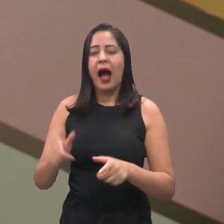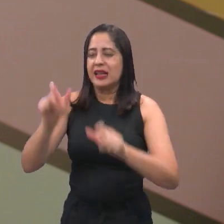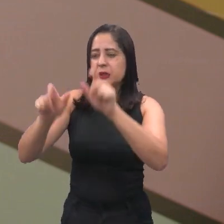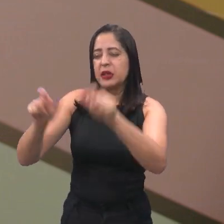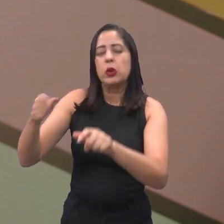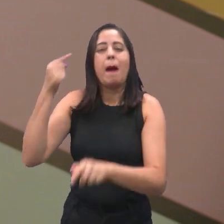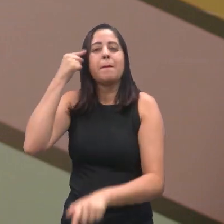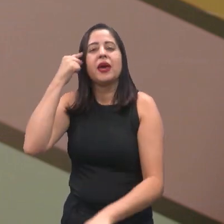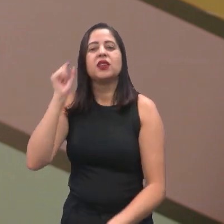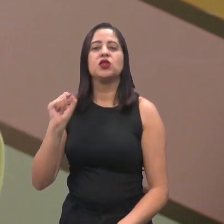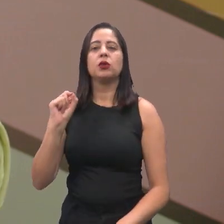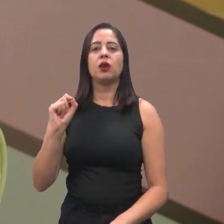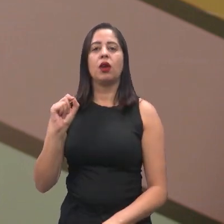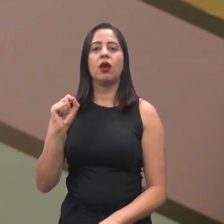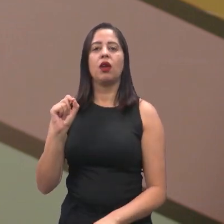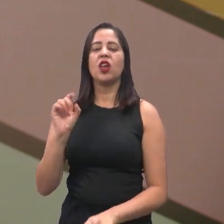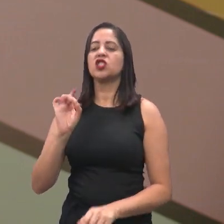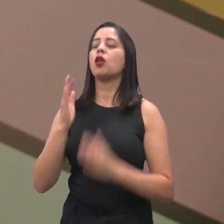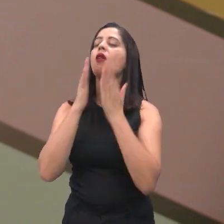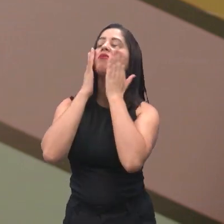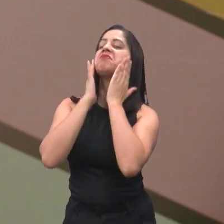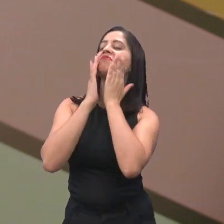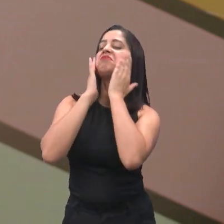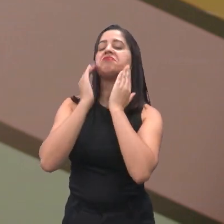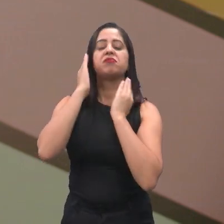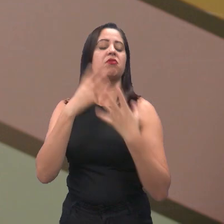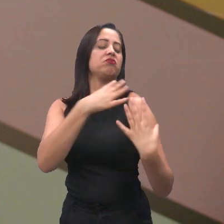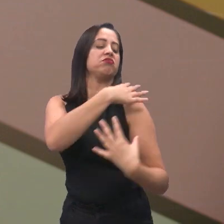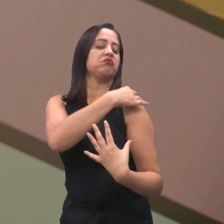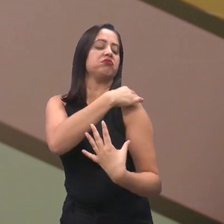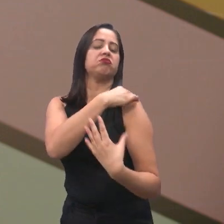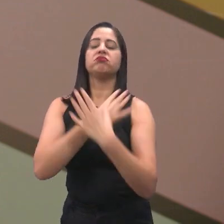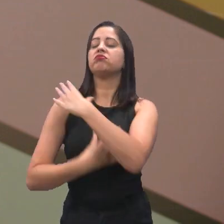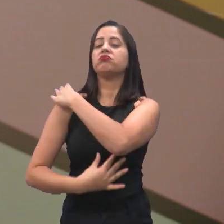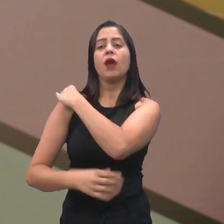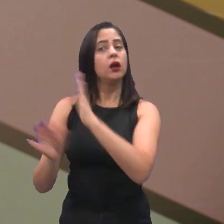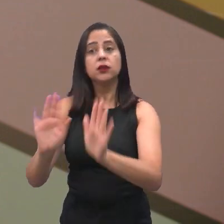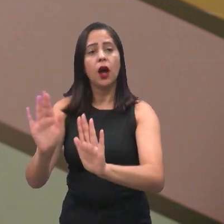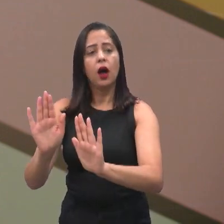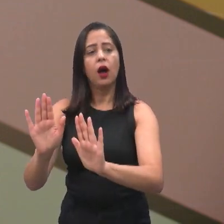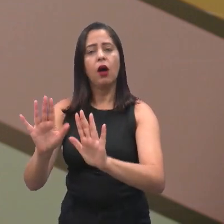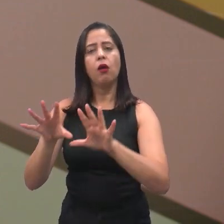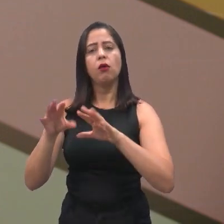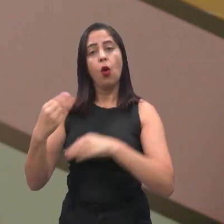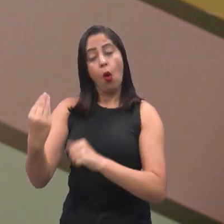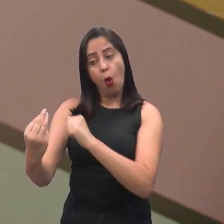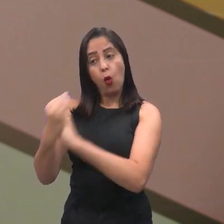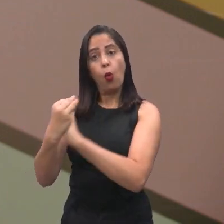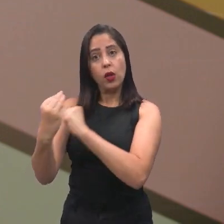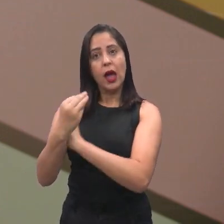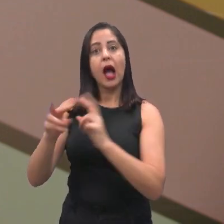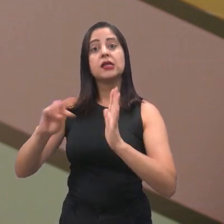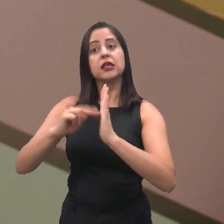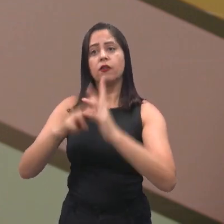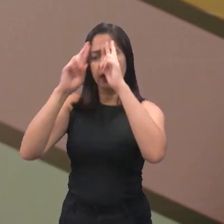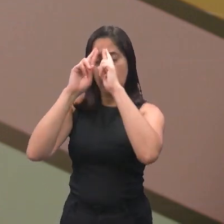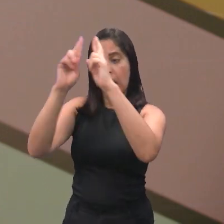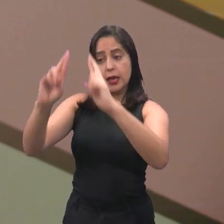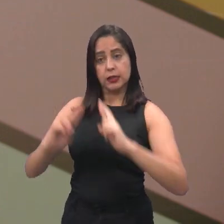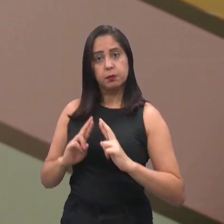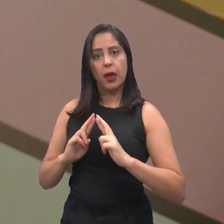que é skincare, massagem, um dia... Não, autocuidado é respeito por si mesma,